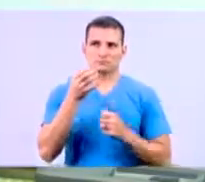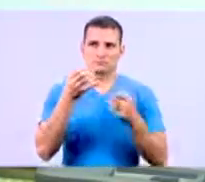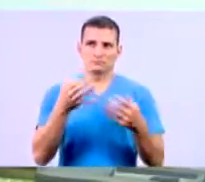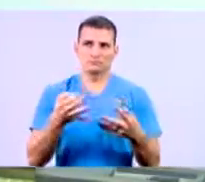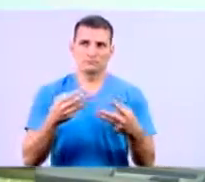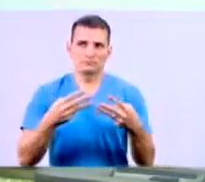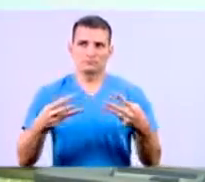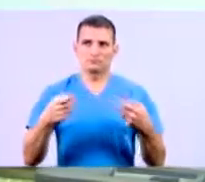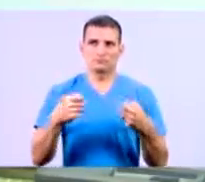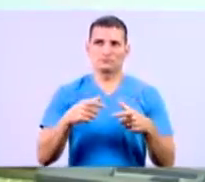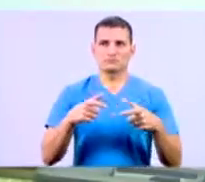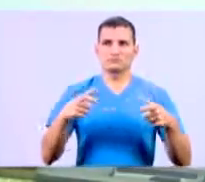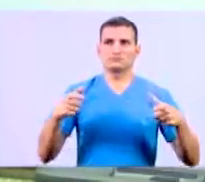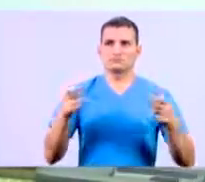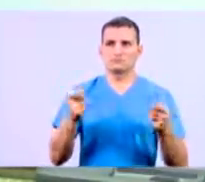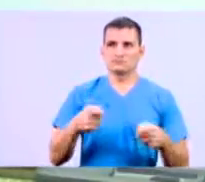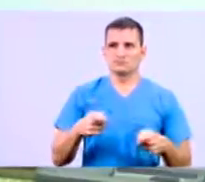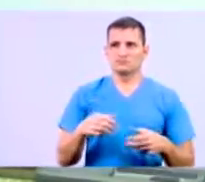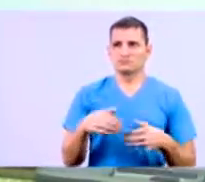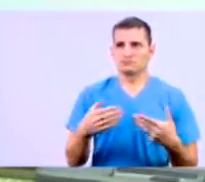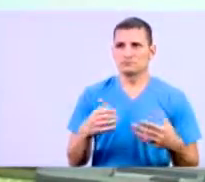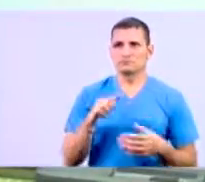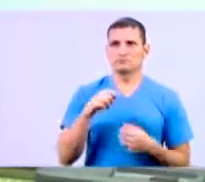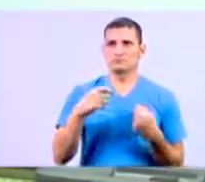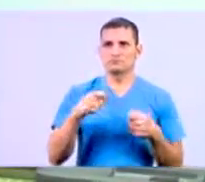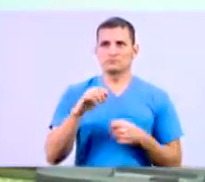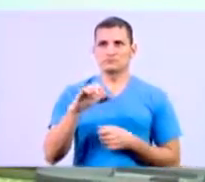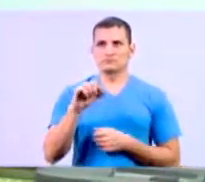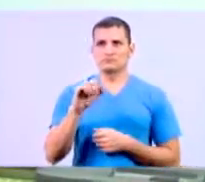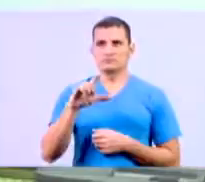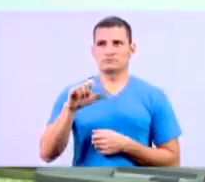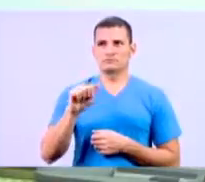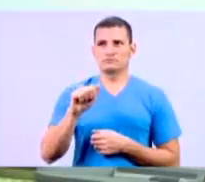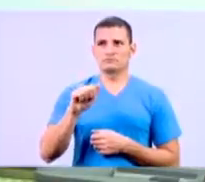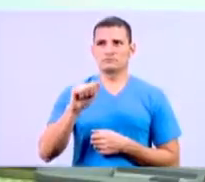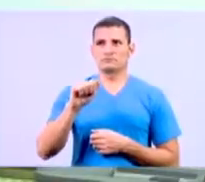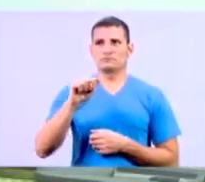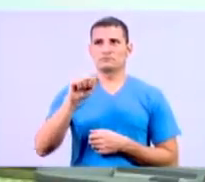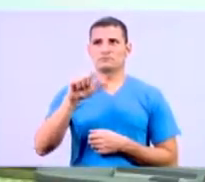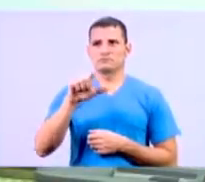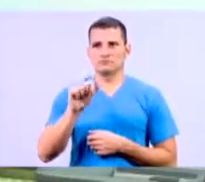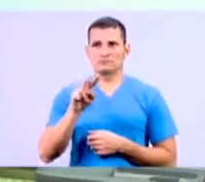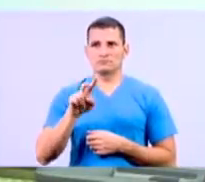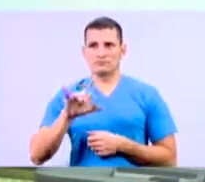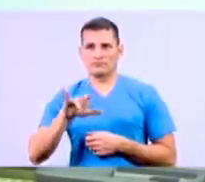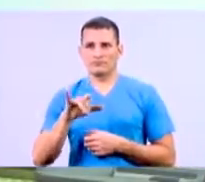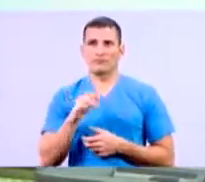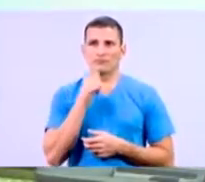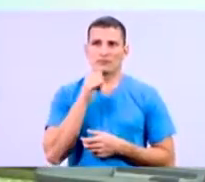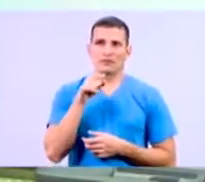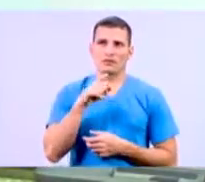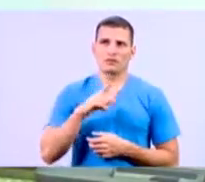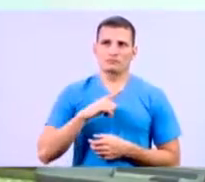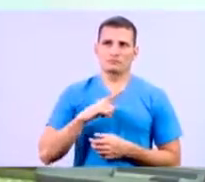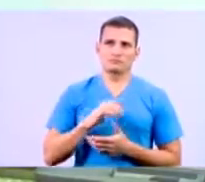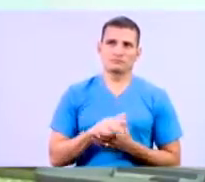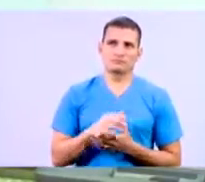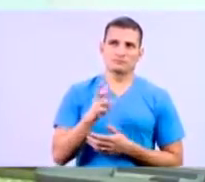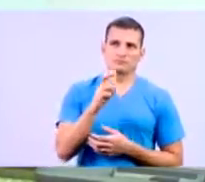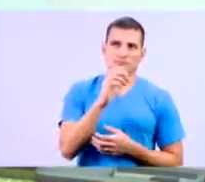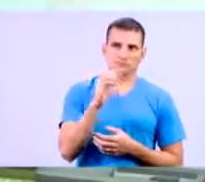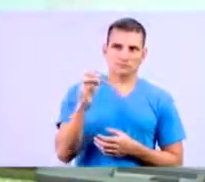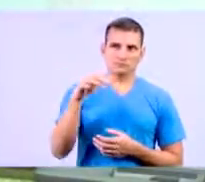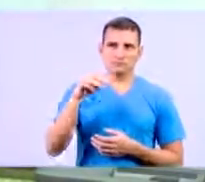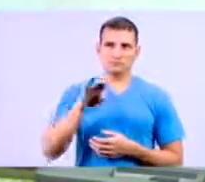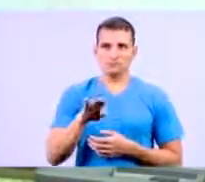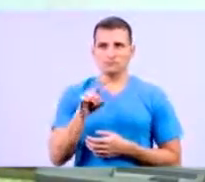tudo mais? Então ela tem que ser escalável. Se você tem uma demanda de 500 megabits, você não tem um